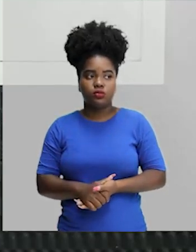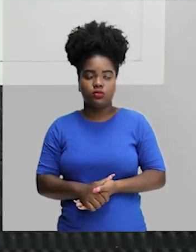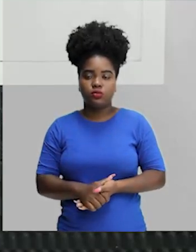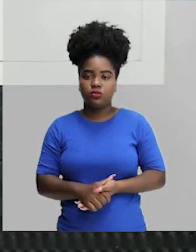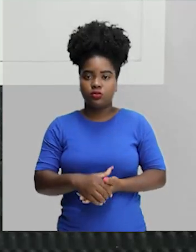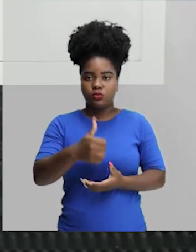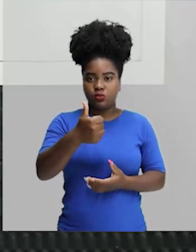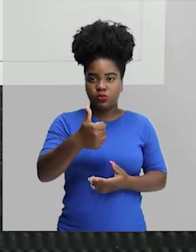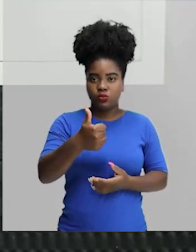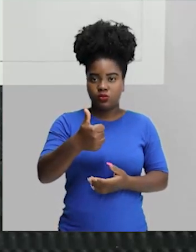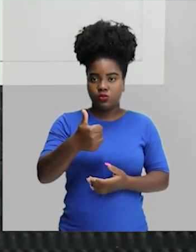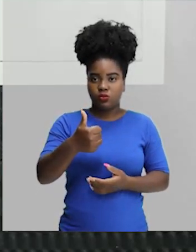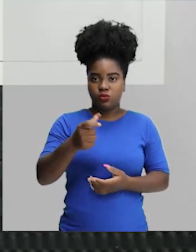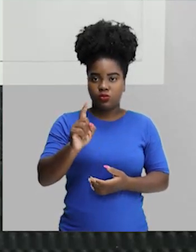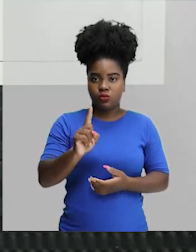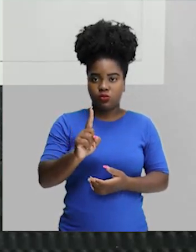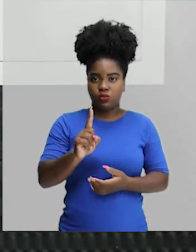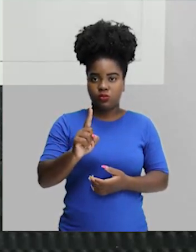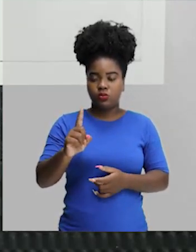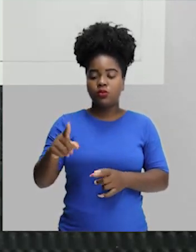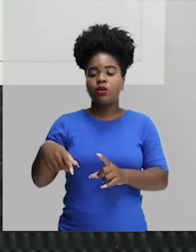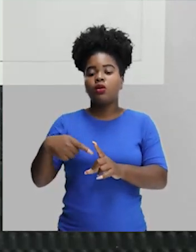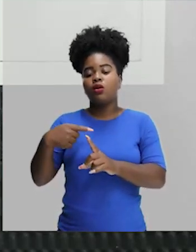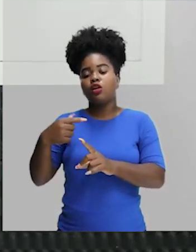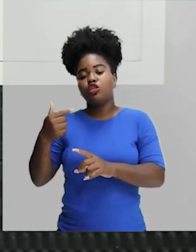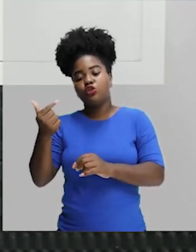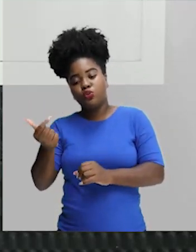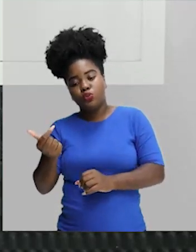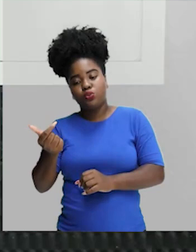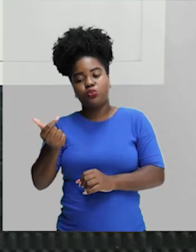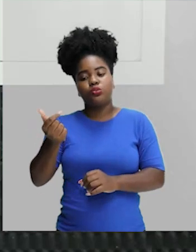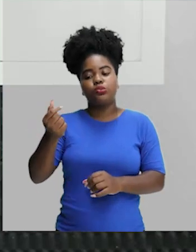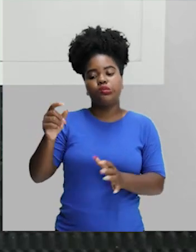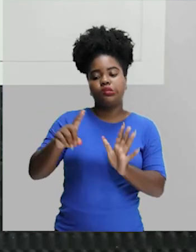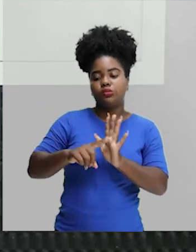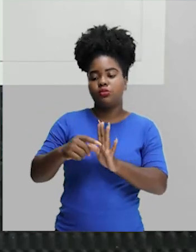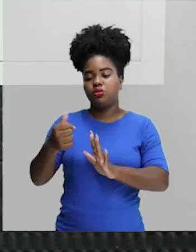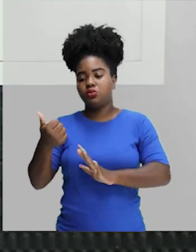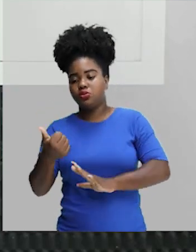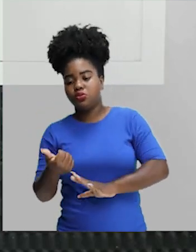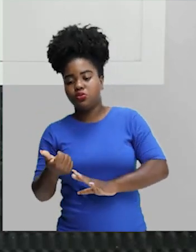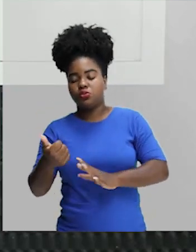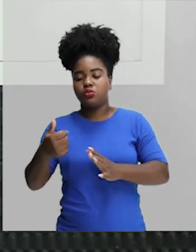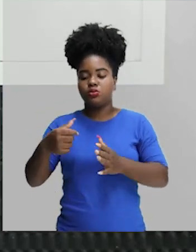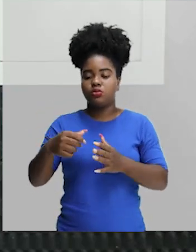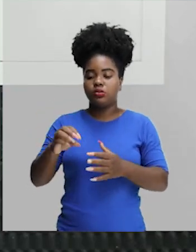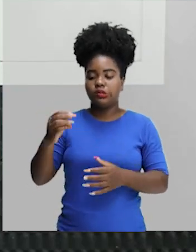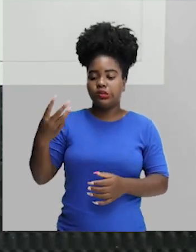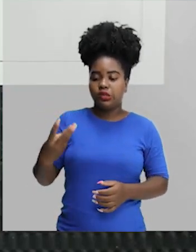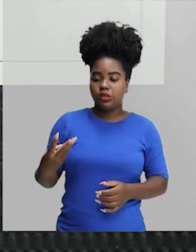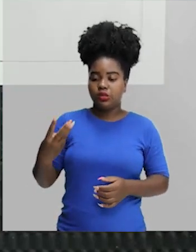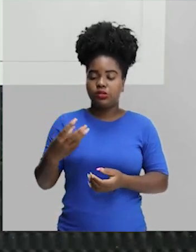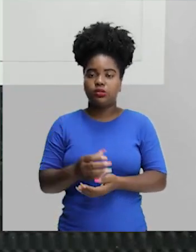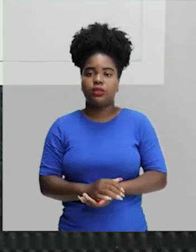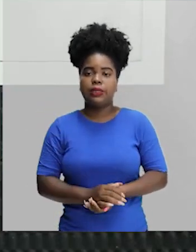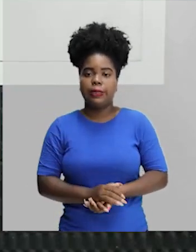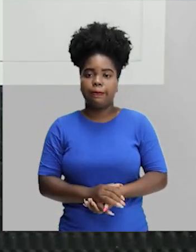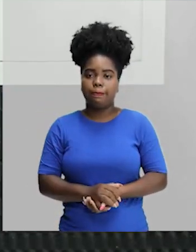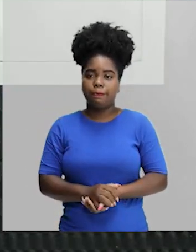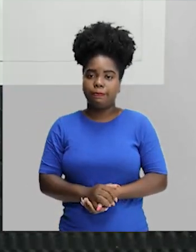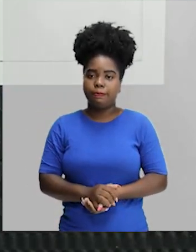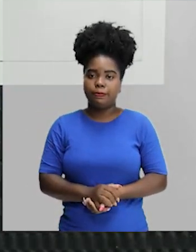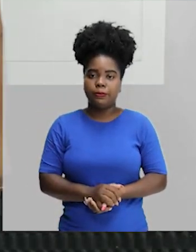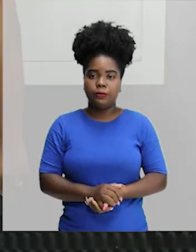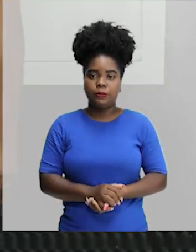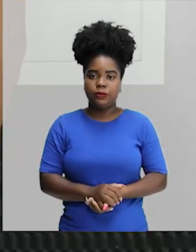aqui, 1, 2, menos 1 e 3.